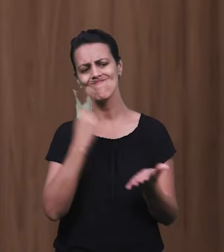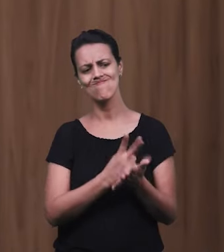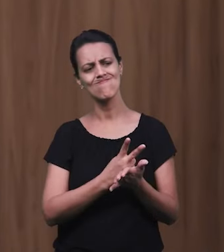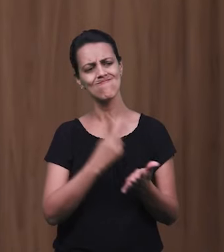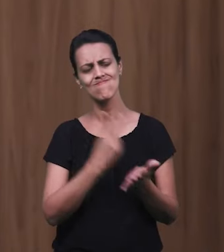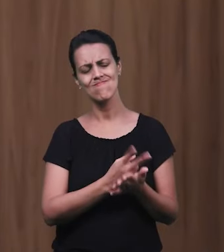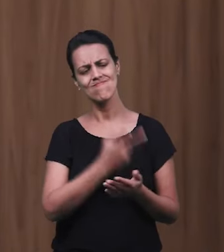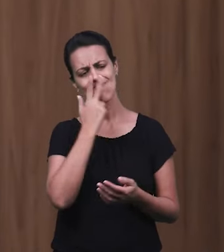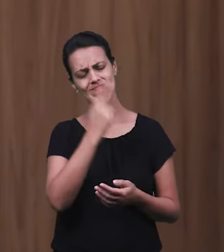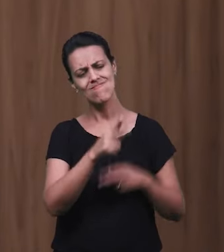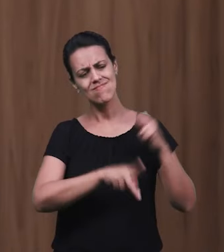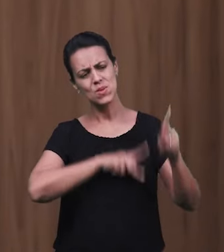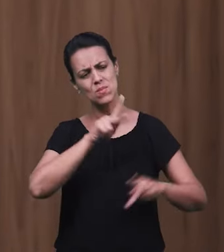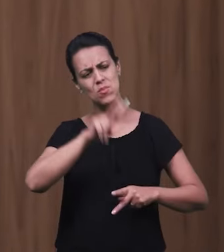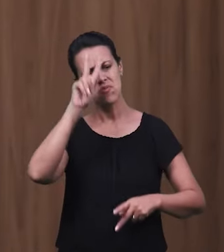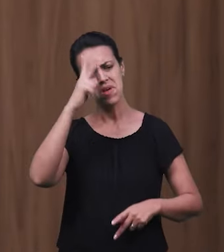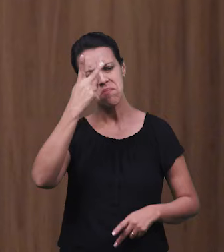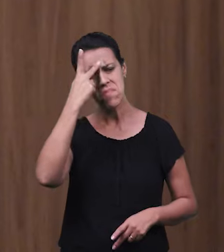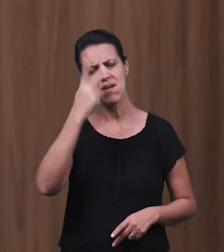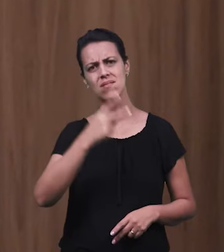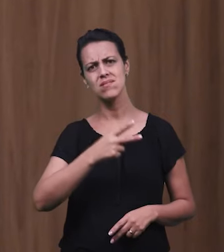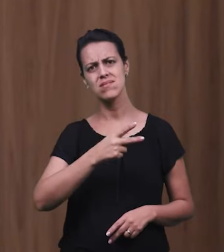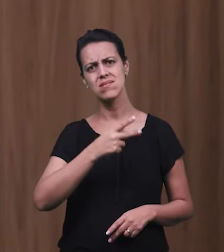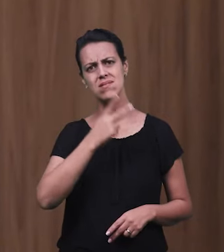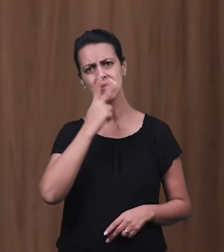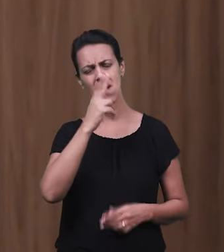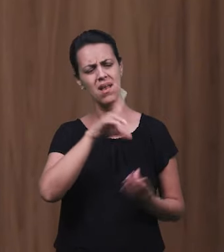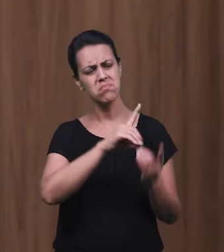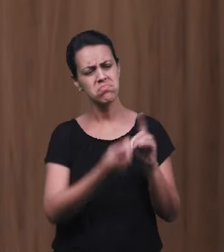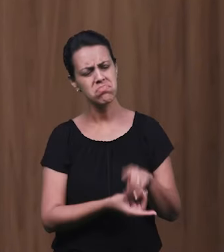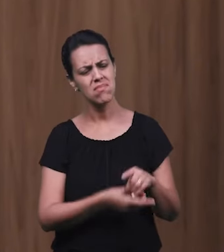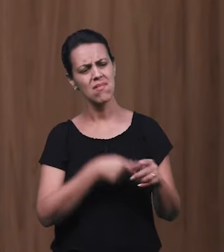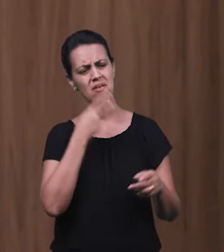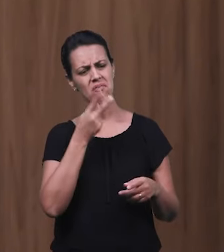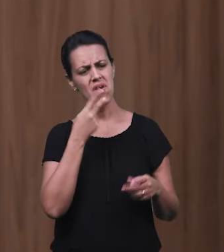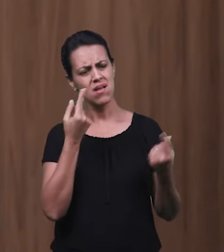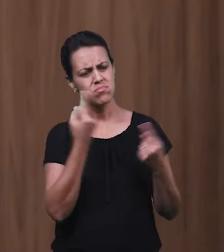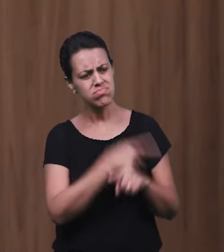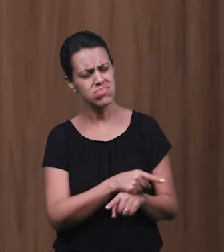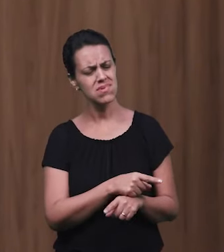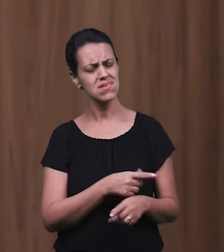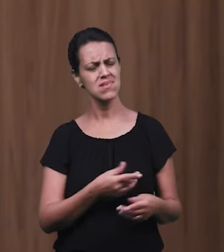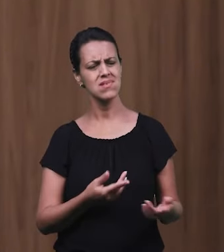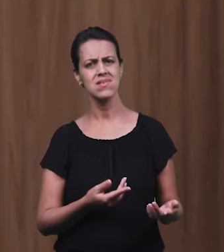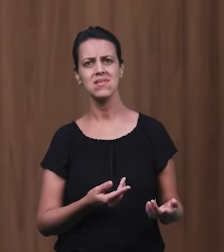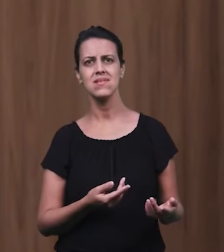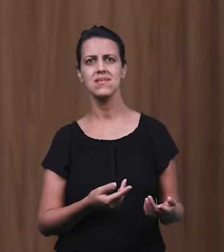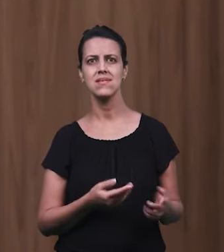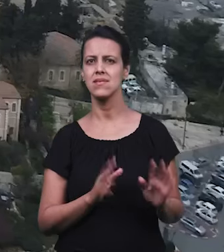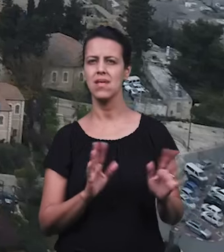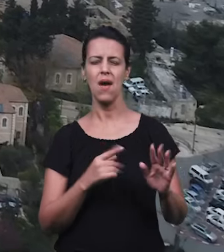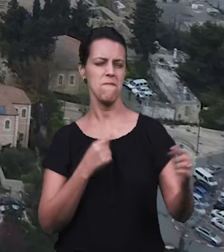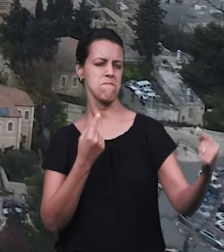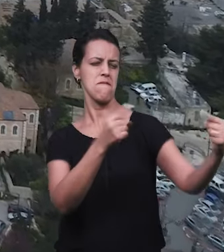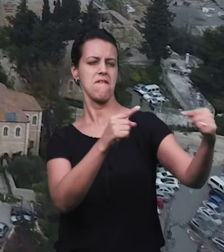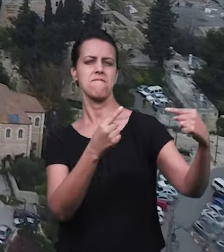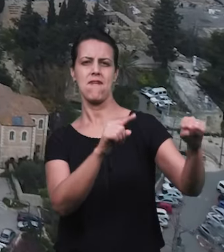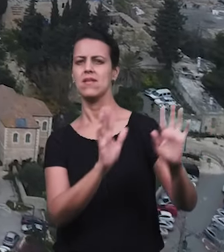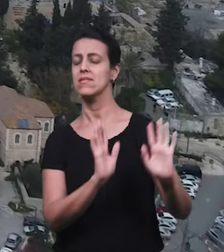povo rebelde e contradizente. É aquilo que está ali. Não somos contra as pessoas, não somos contra Israel